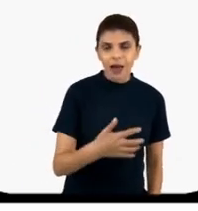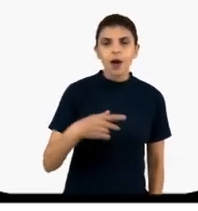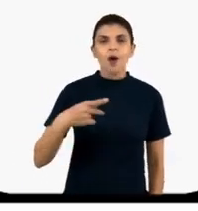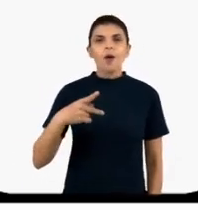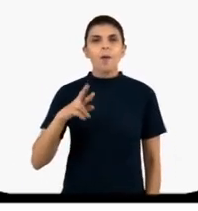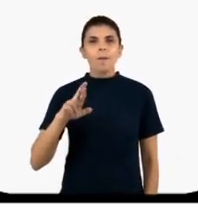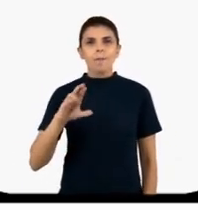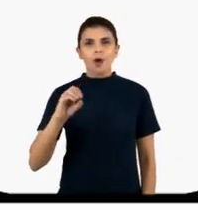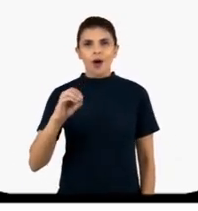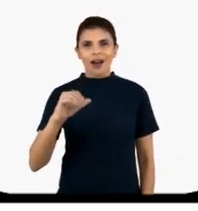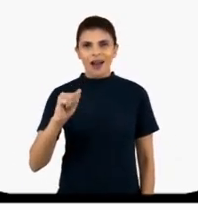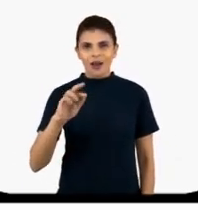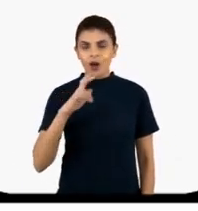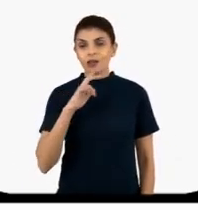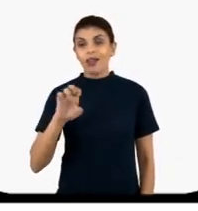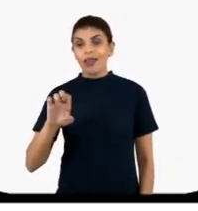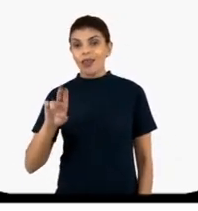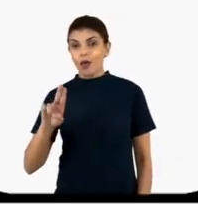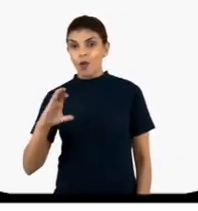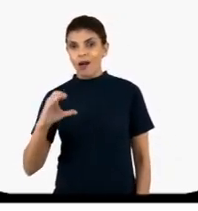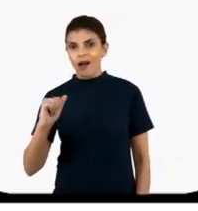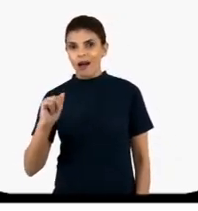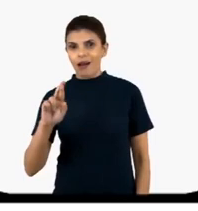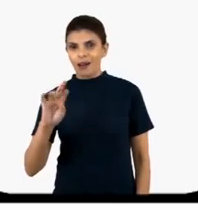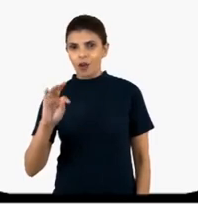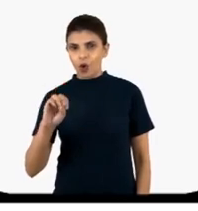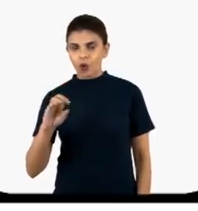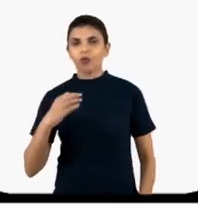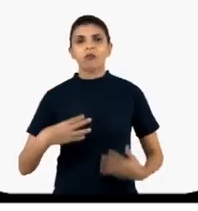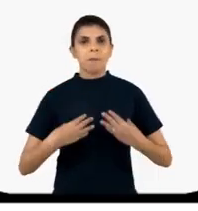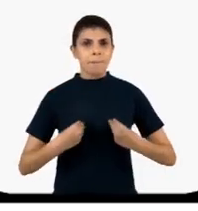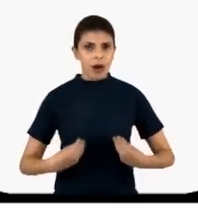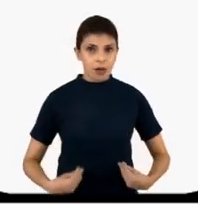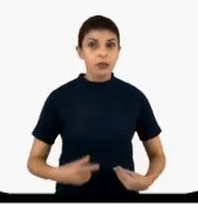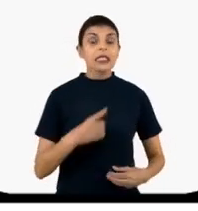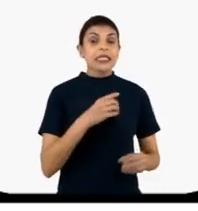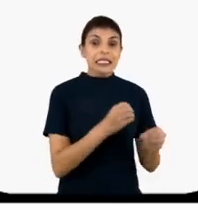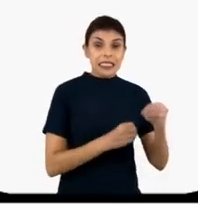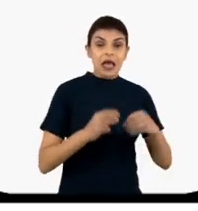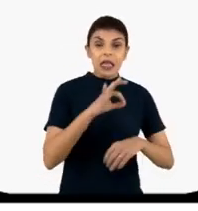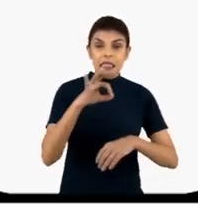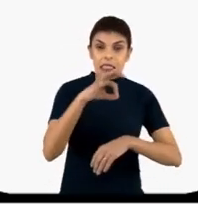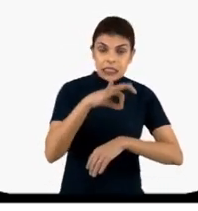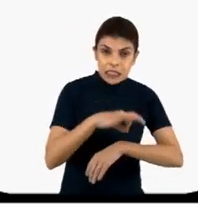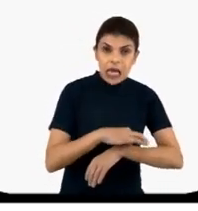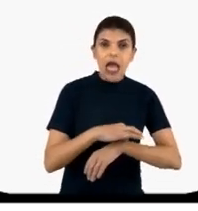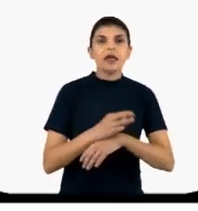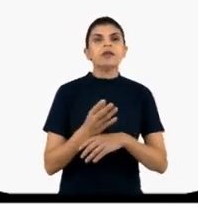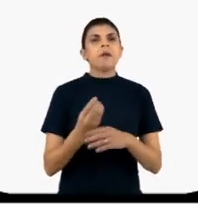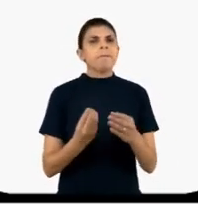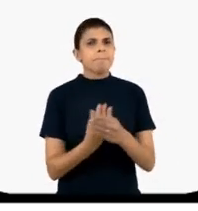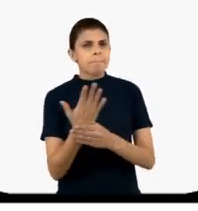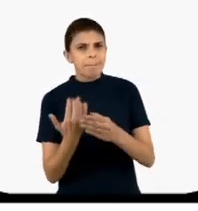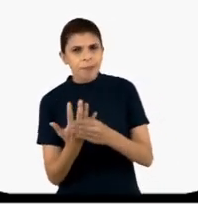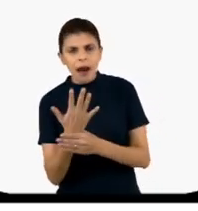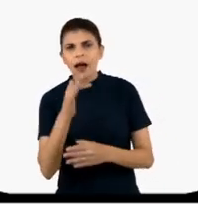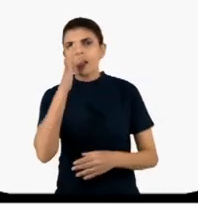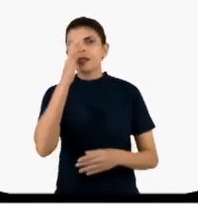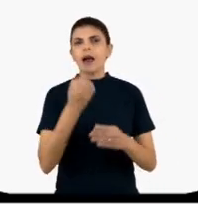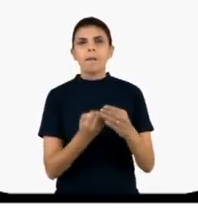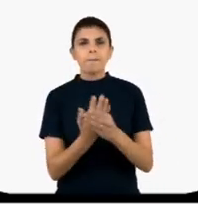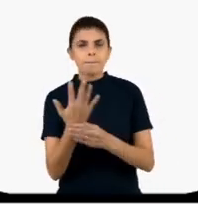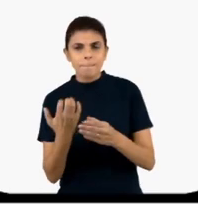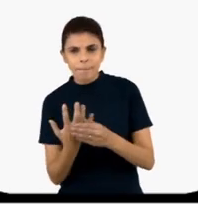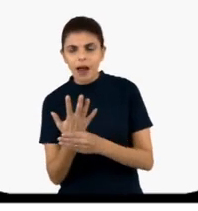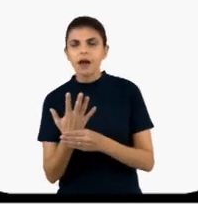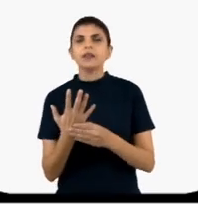procariotos, existem eucariotos que são células de mamífero, mas também existem células de inseto, existem plantas, cultivo de